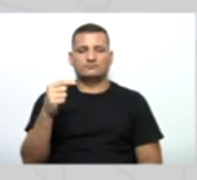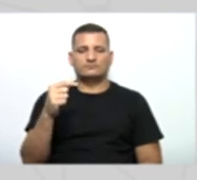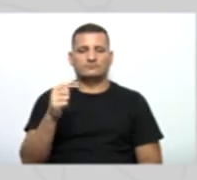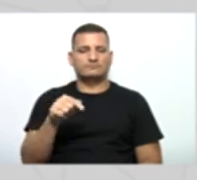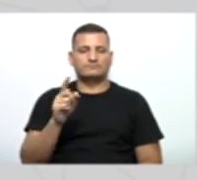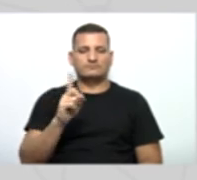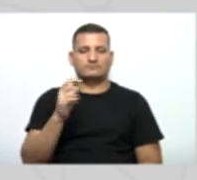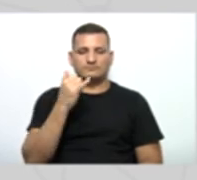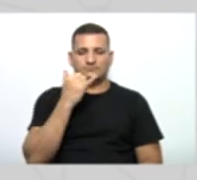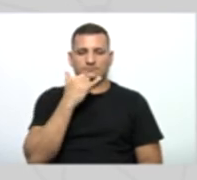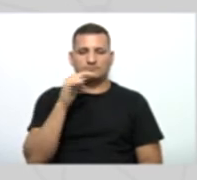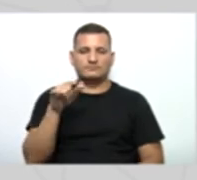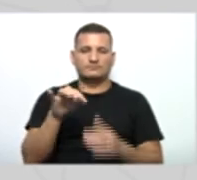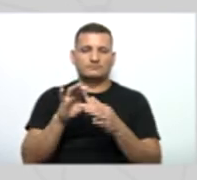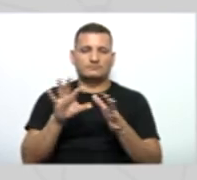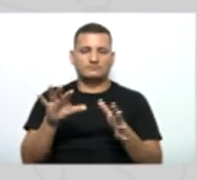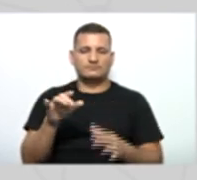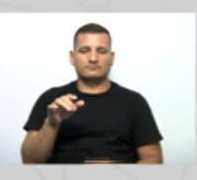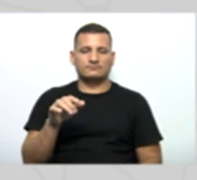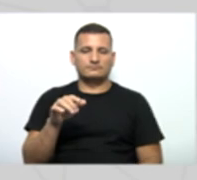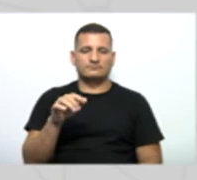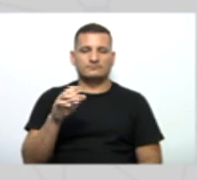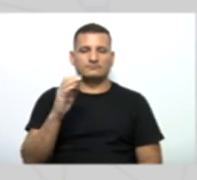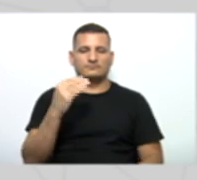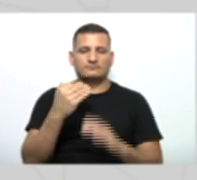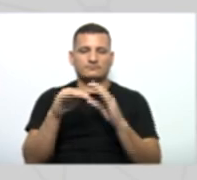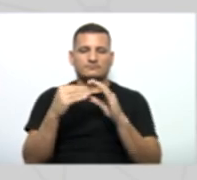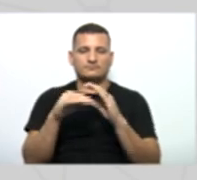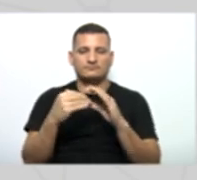aqui não, aqui é público também. Self. Ponto